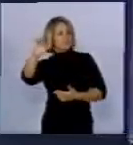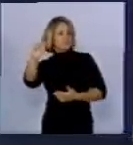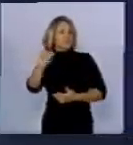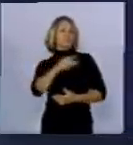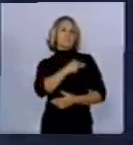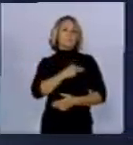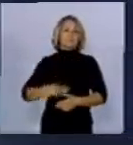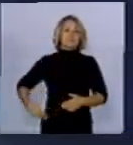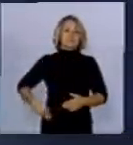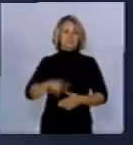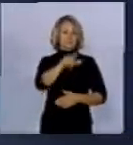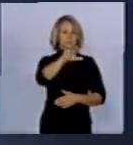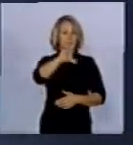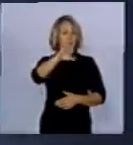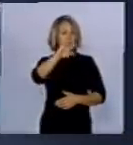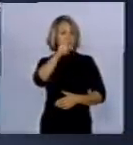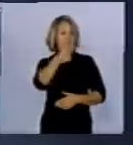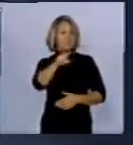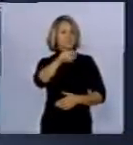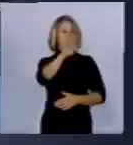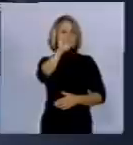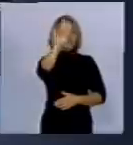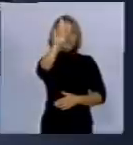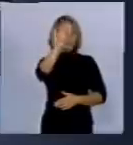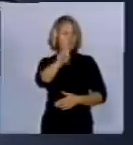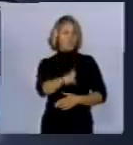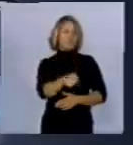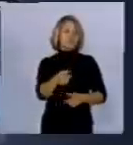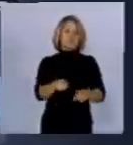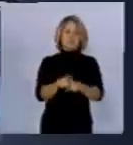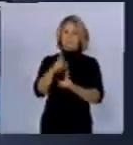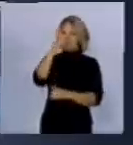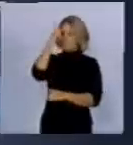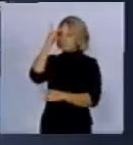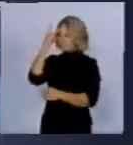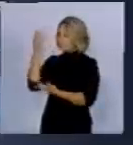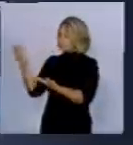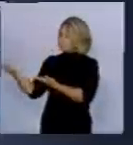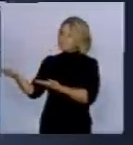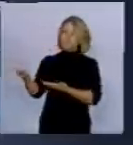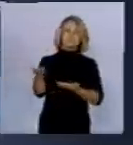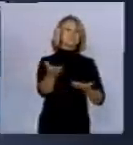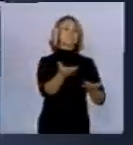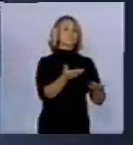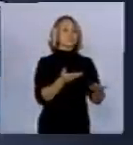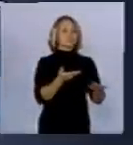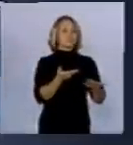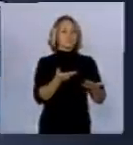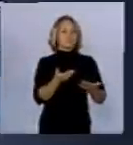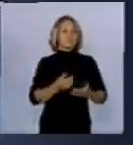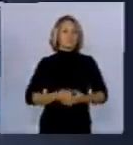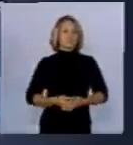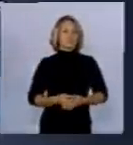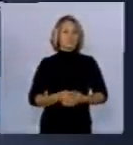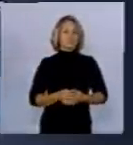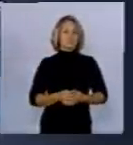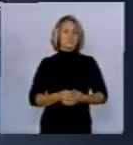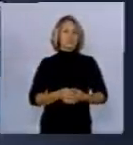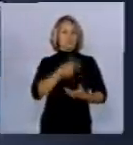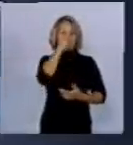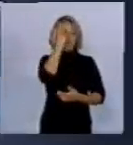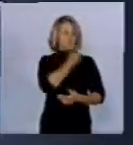fux Excelentíssimo Senhor subprocurador geral Dr Antônio Fonseca eh